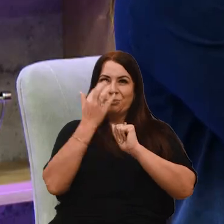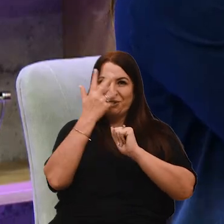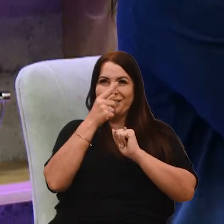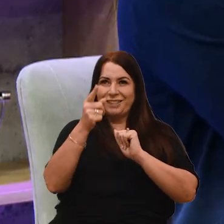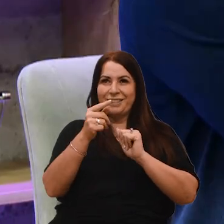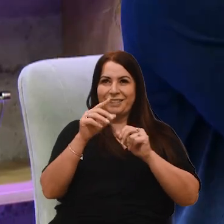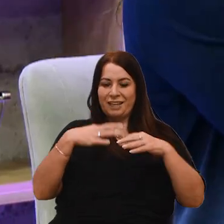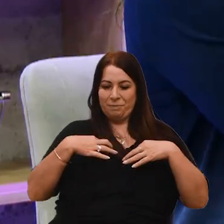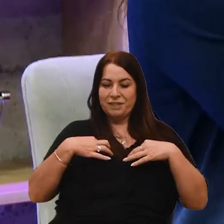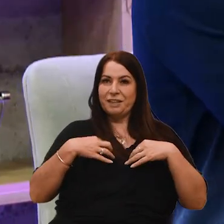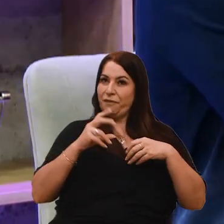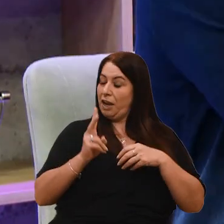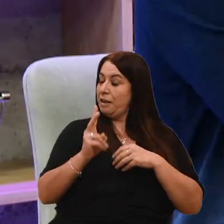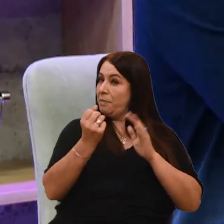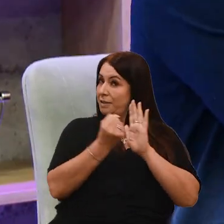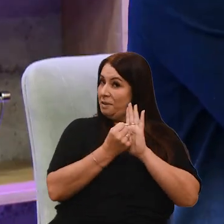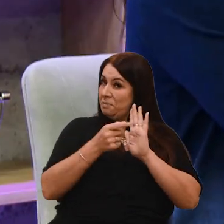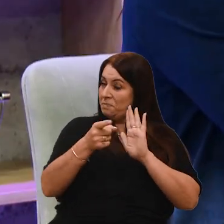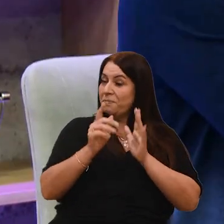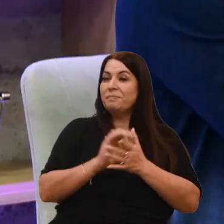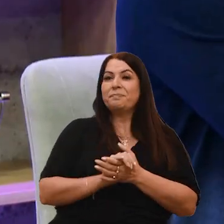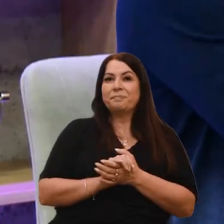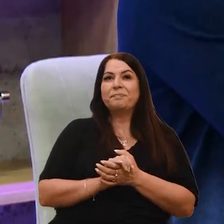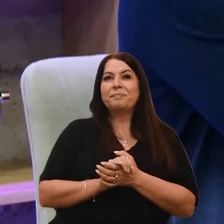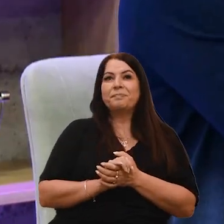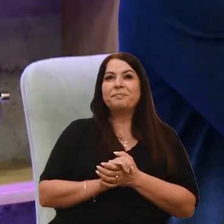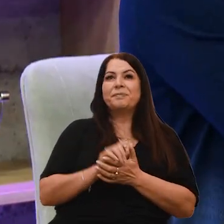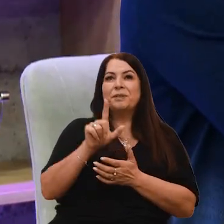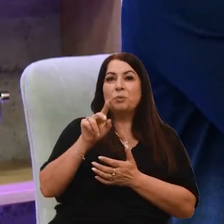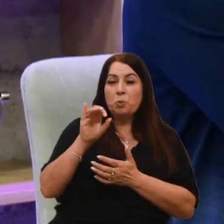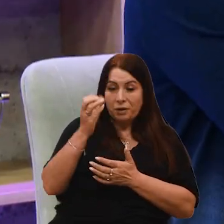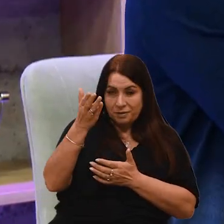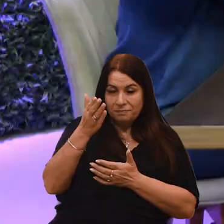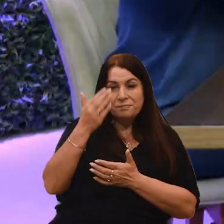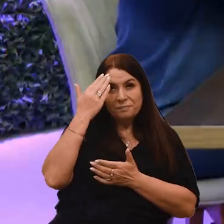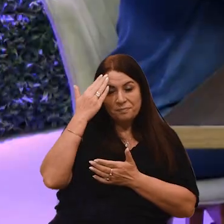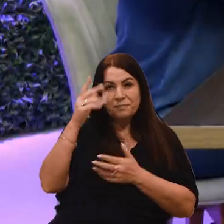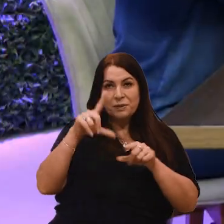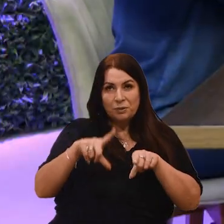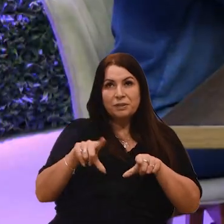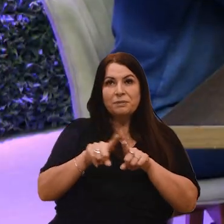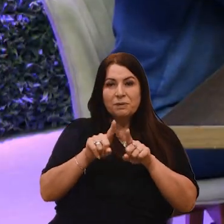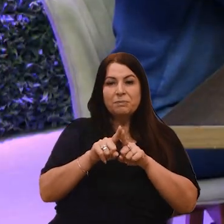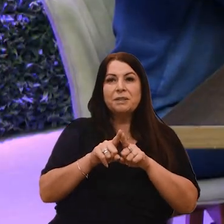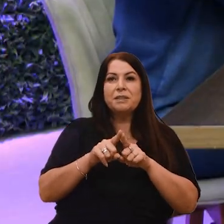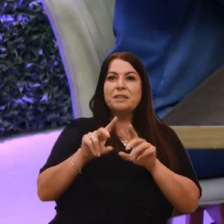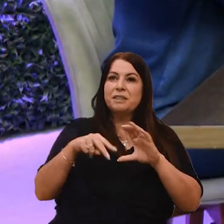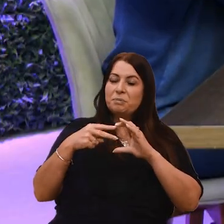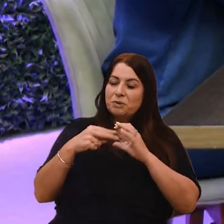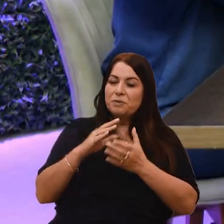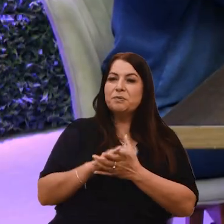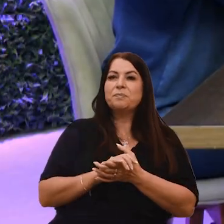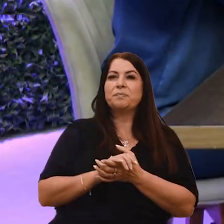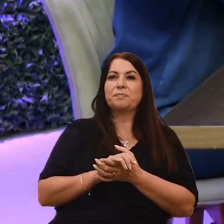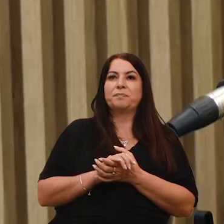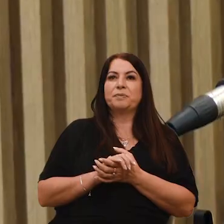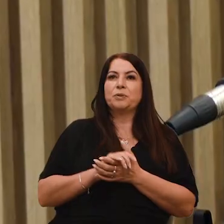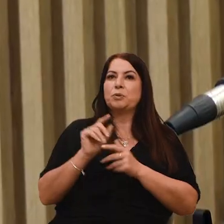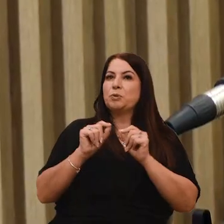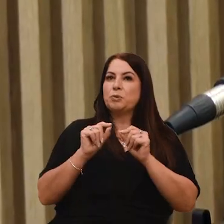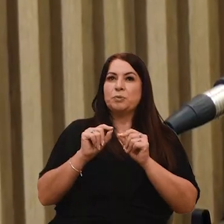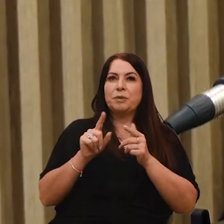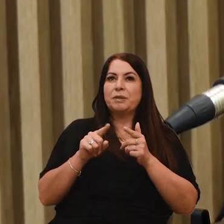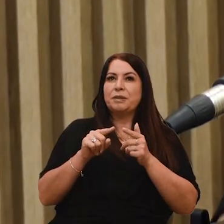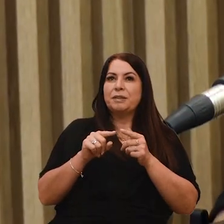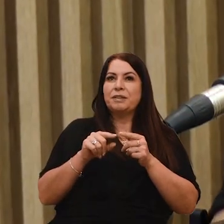Muito obrigada. Que vai ficar eternizada, né? Lucas? Eu agradeço o espaço, Carol, agradeço a Câmara de Vereadores, sobretudo